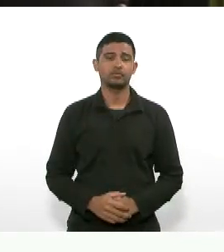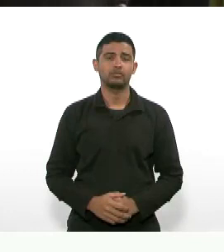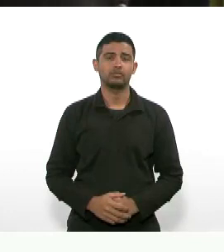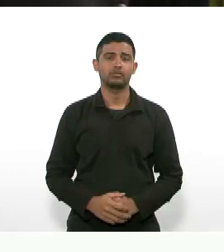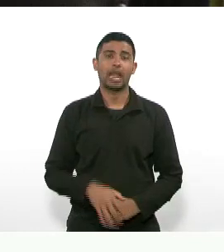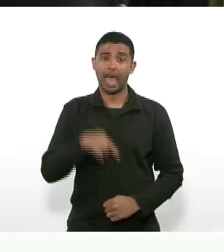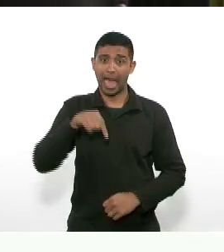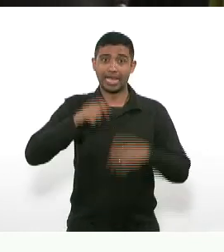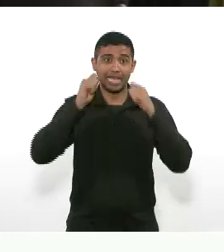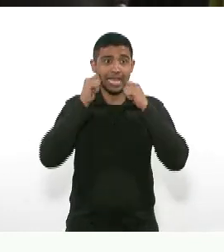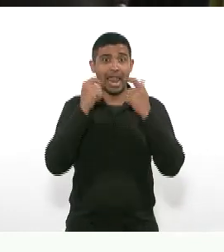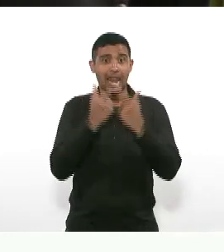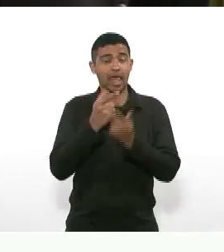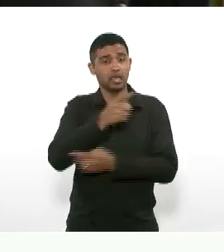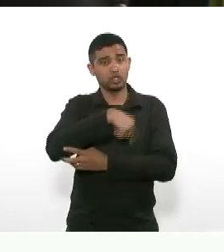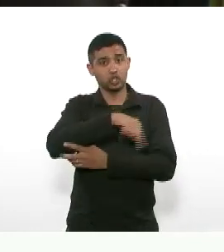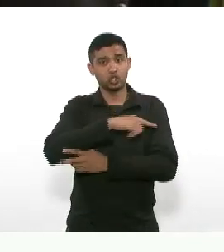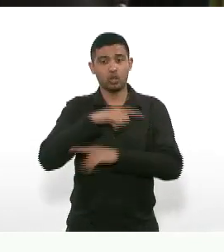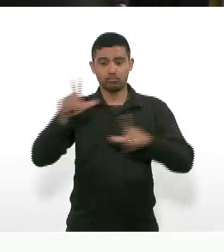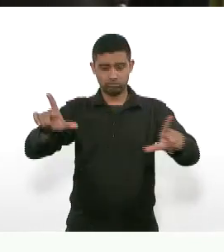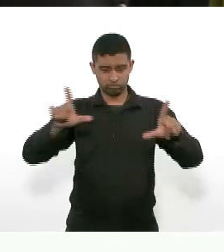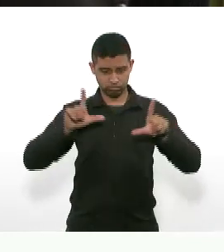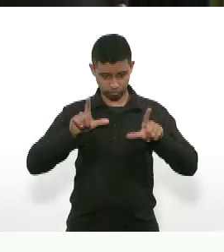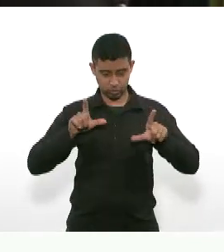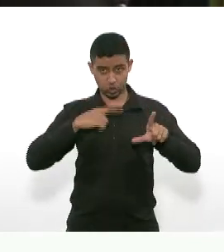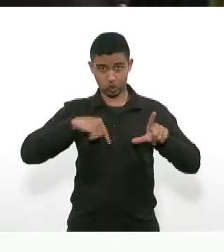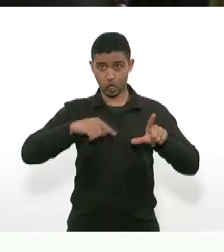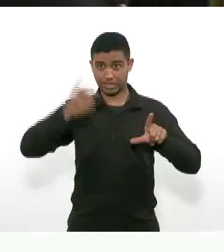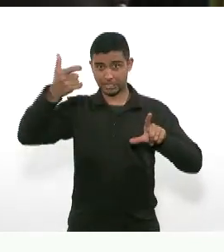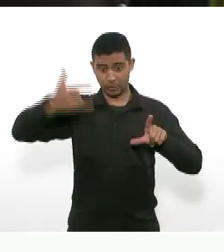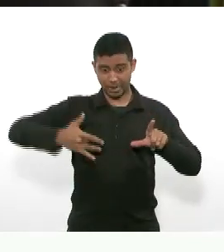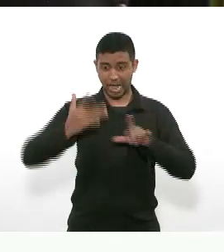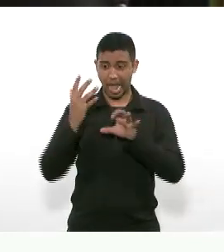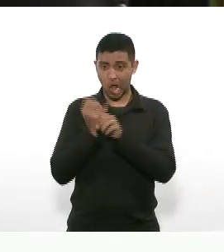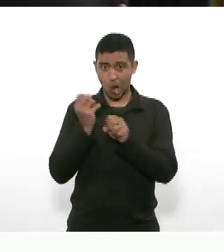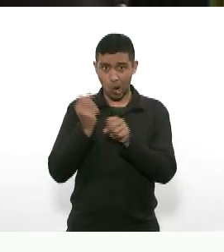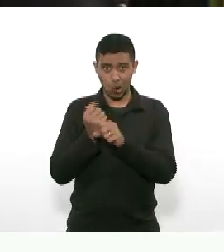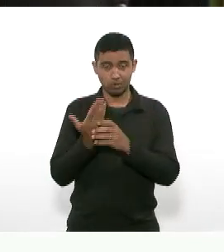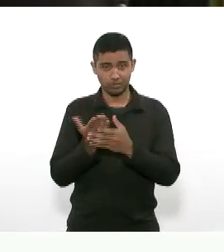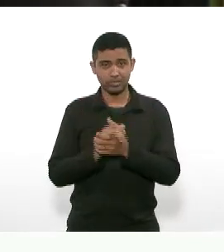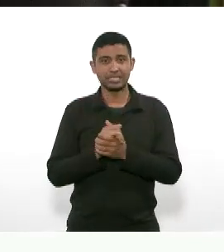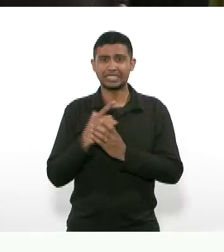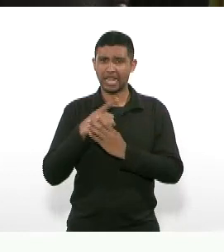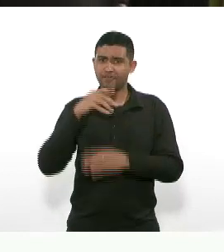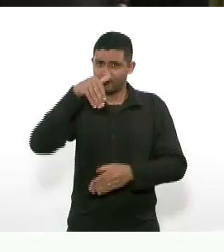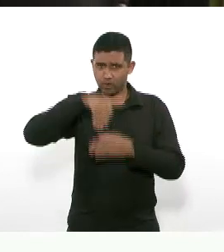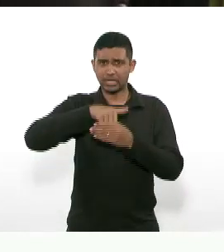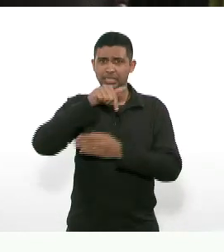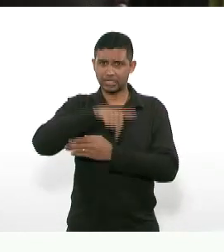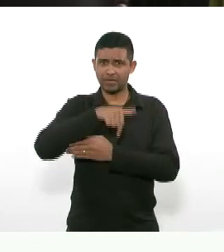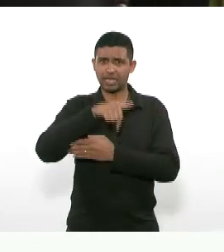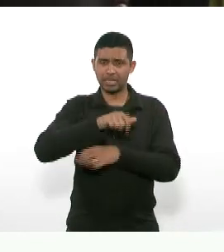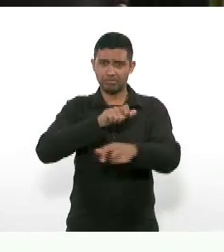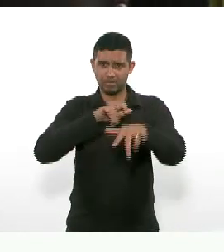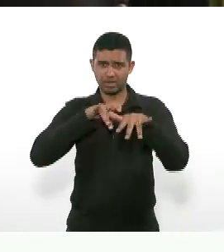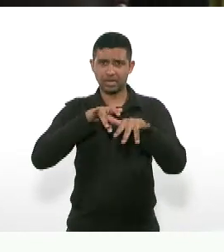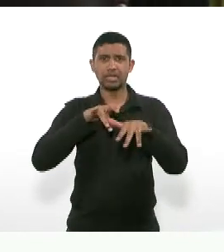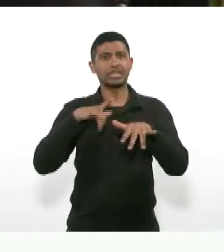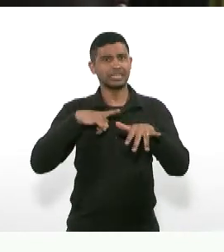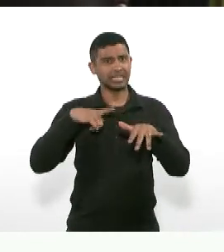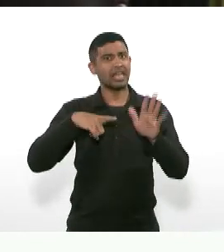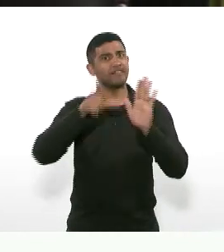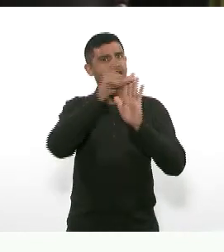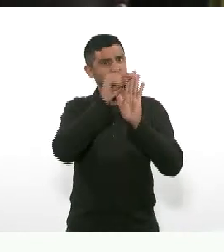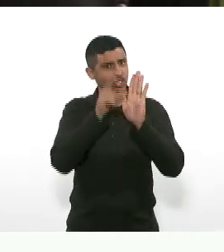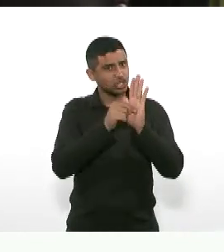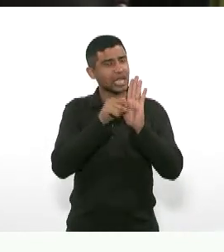aqui a prestação de contas e foi colocado em votação, se deu destaque pelo